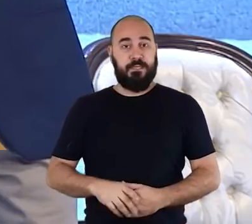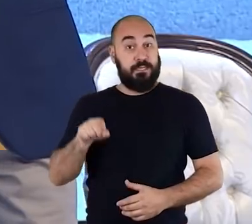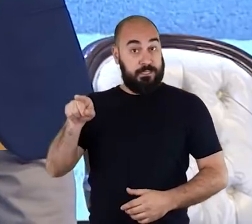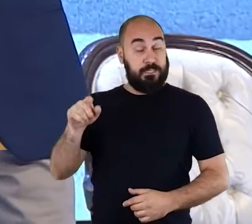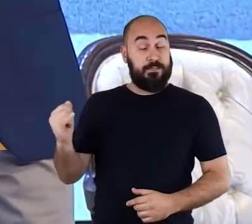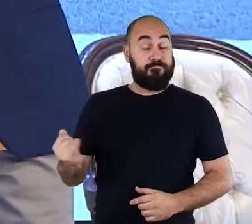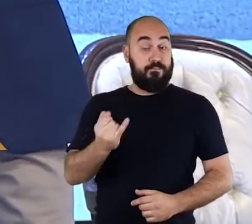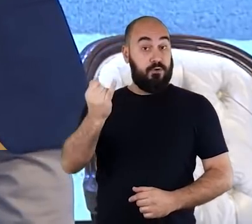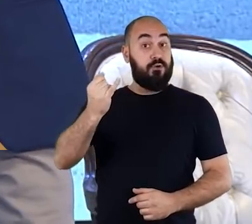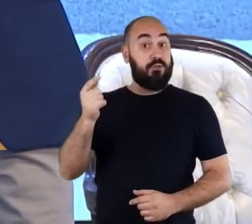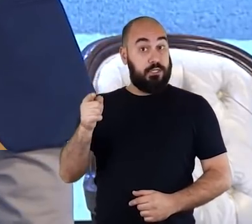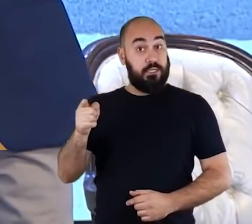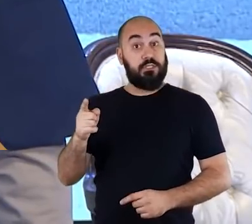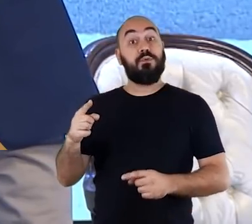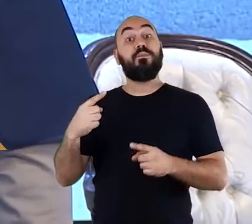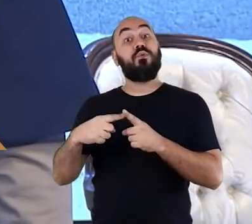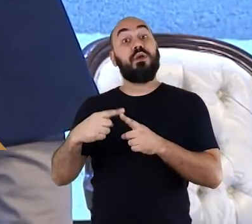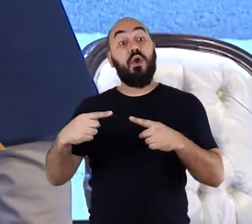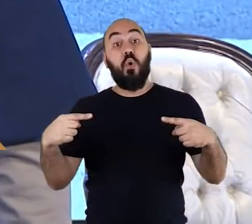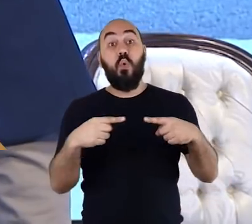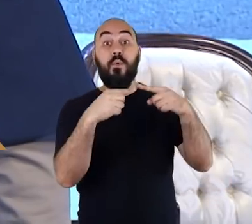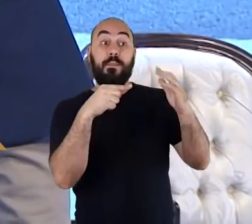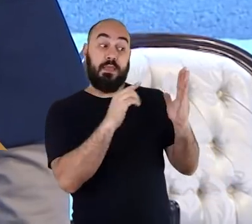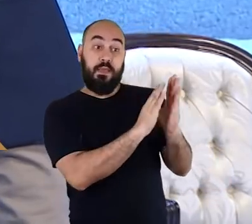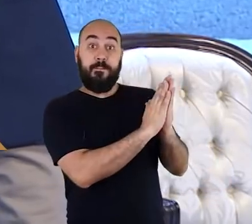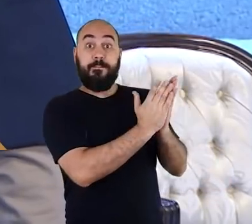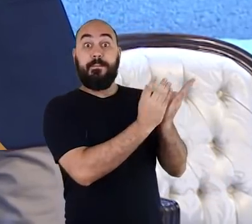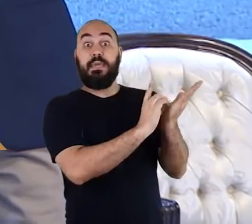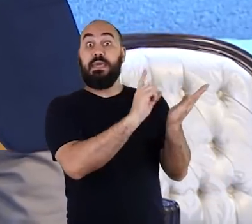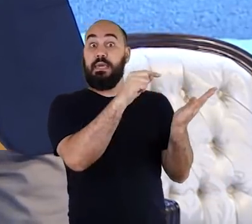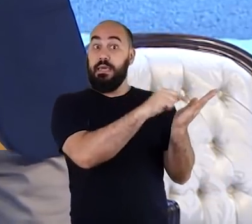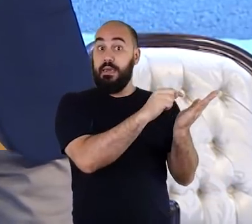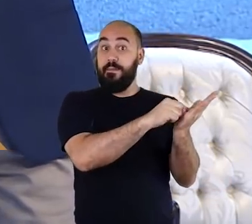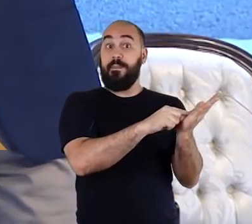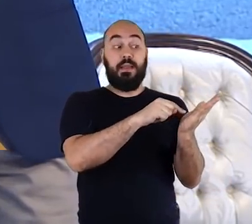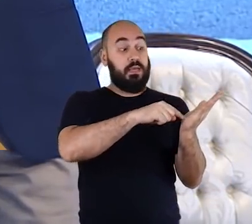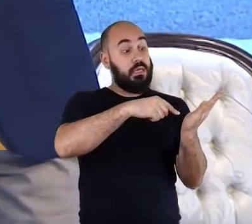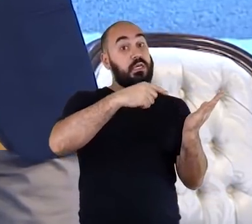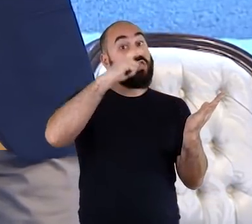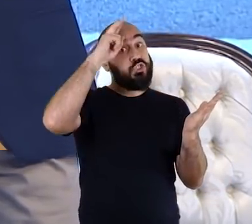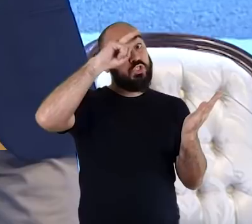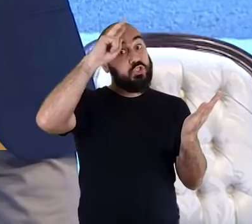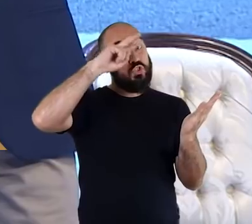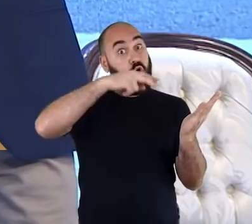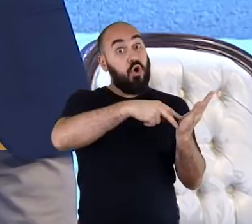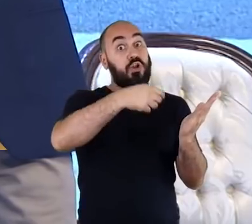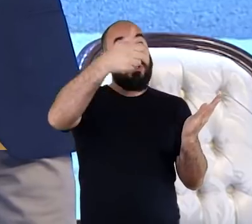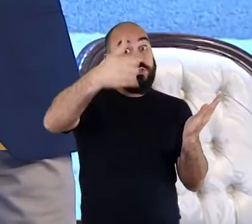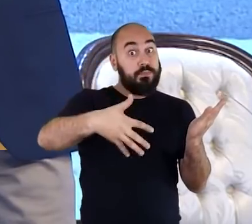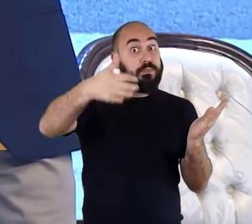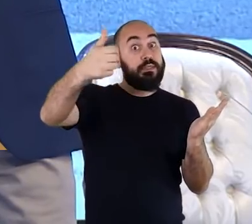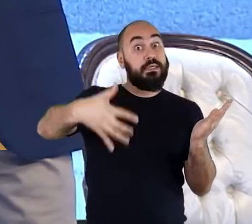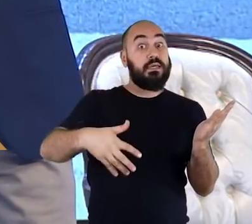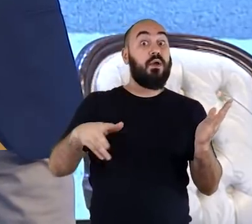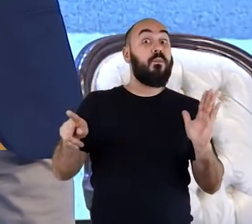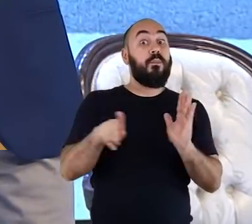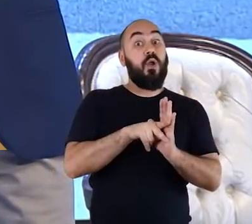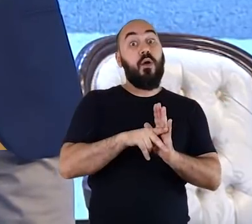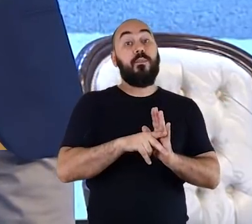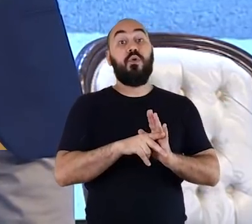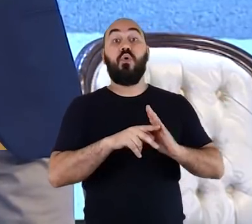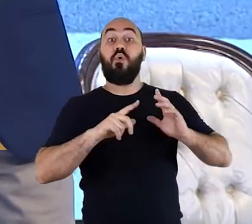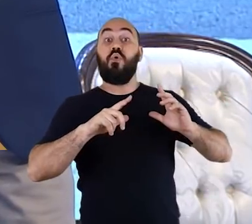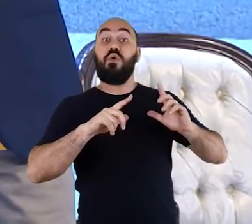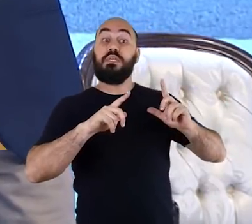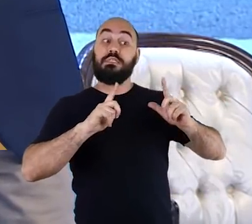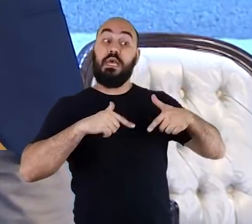com aquilo que a Bíblia fala nas suas menções ao rei Omri, rei de Israel. Omri foi o 6º rei